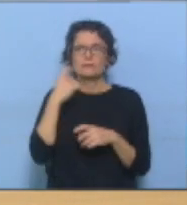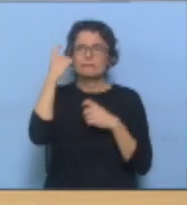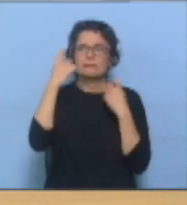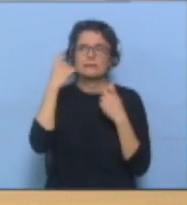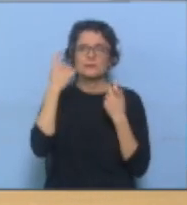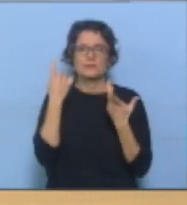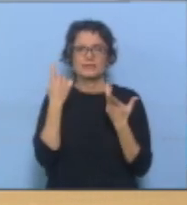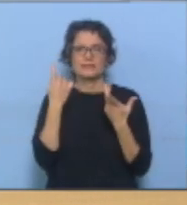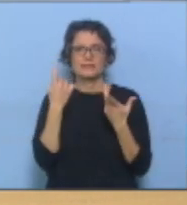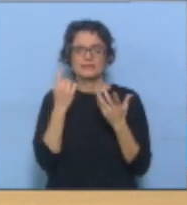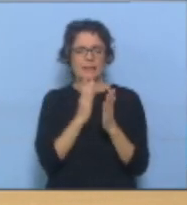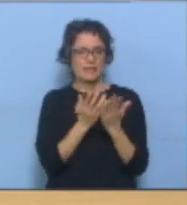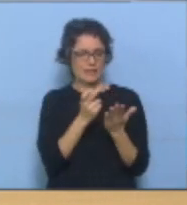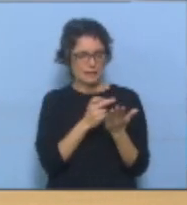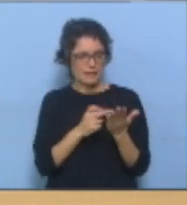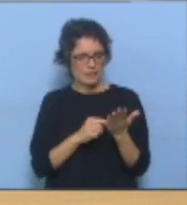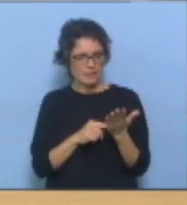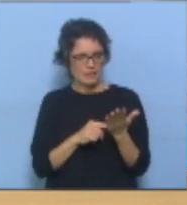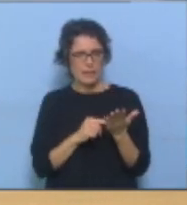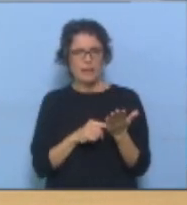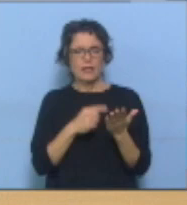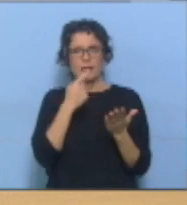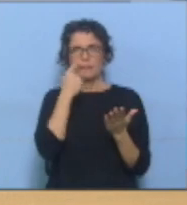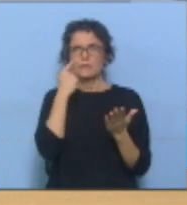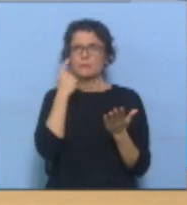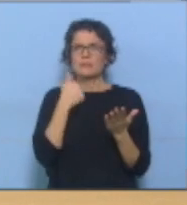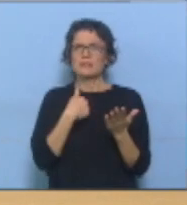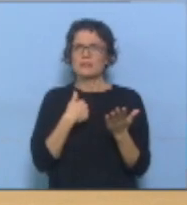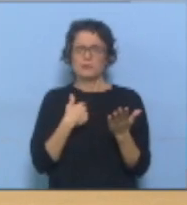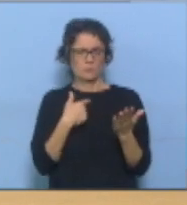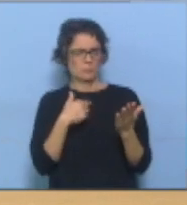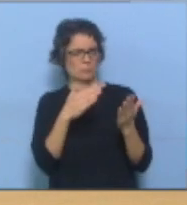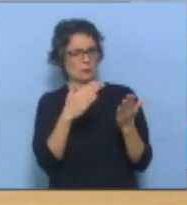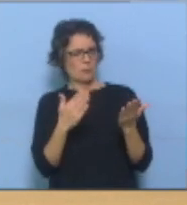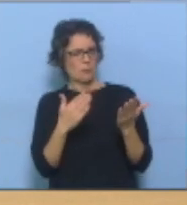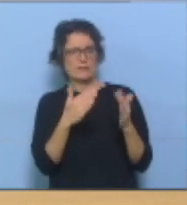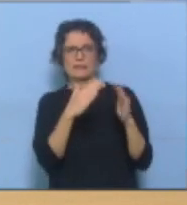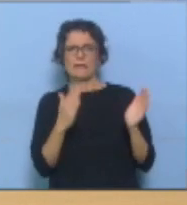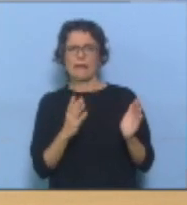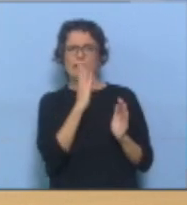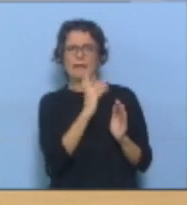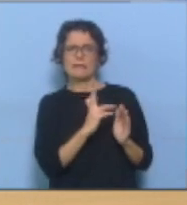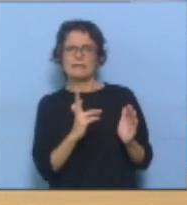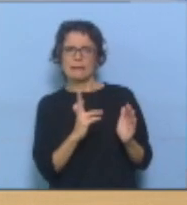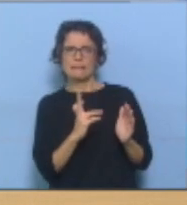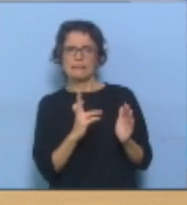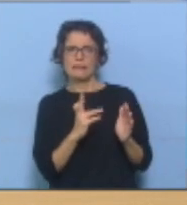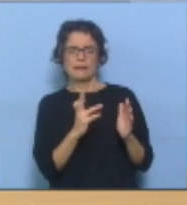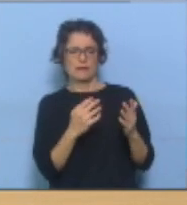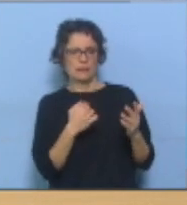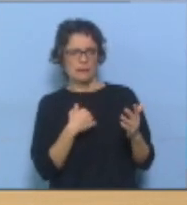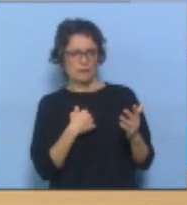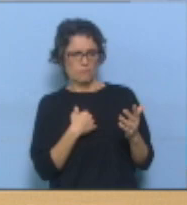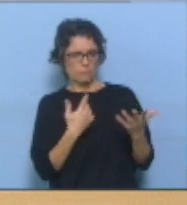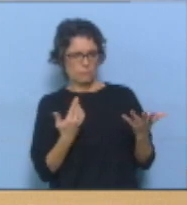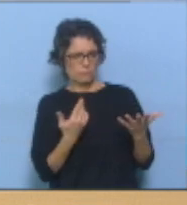e dizer o que é que eu tenho a ver com este presépio, o que é que o presépio tem a ver com a minha história. E, portanto, eu acho que esse